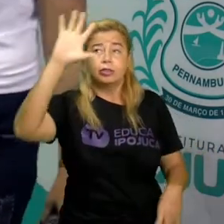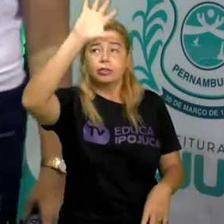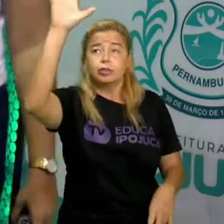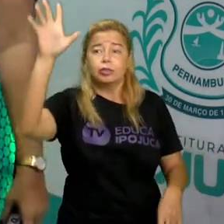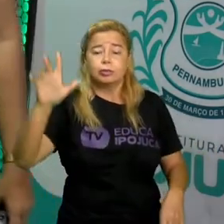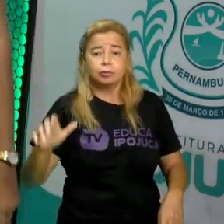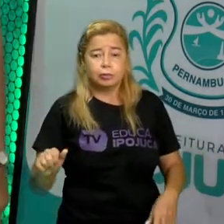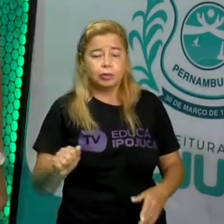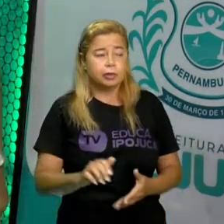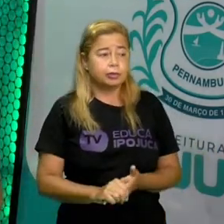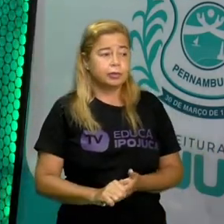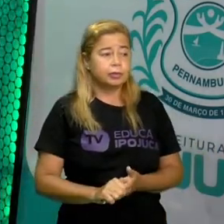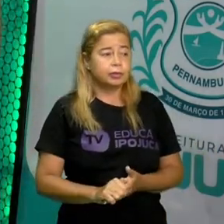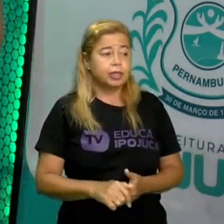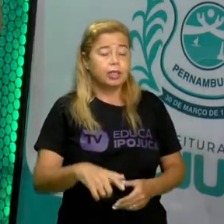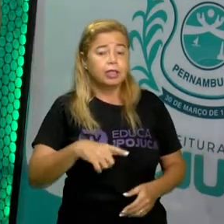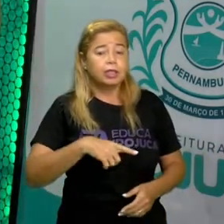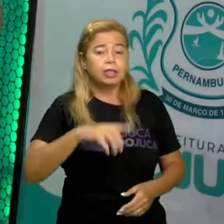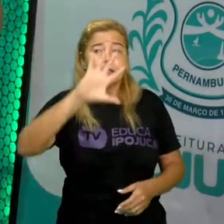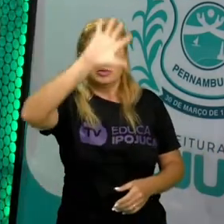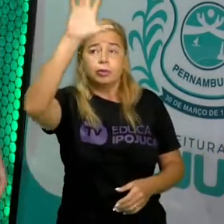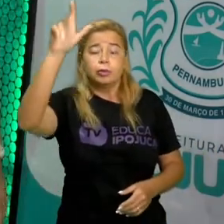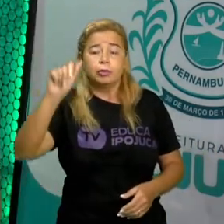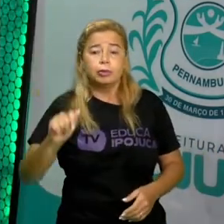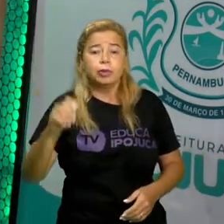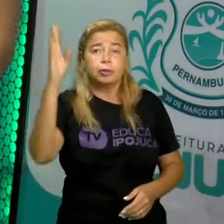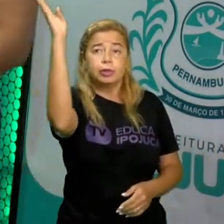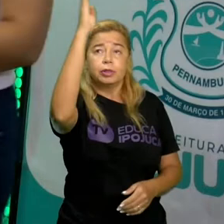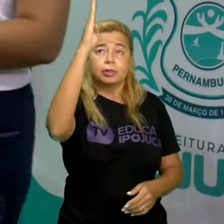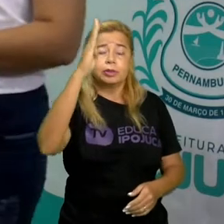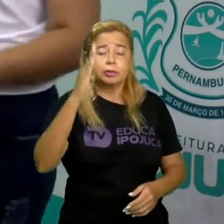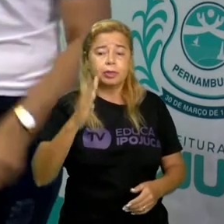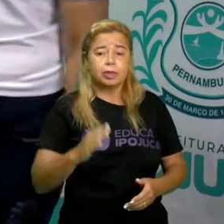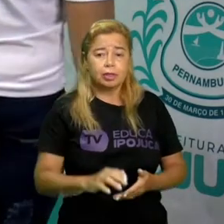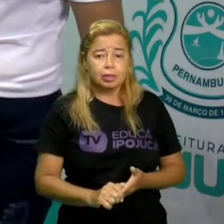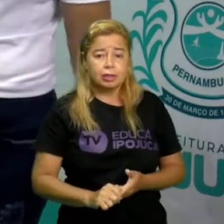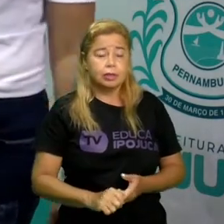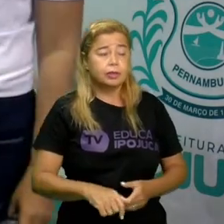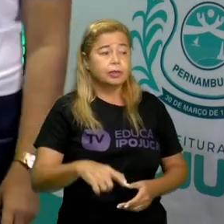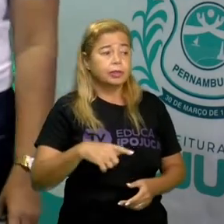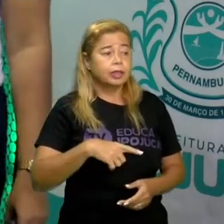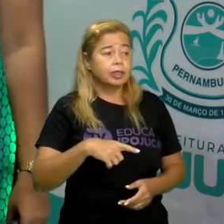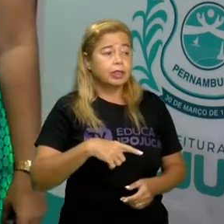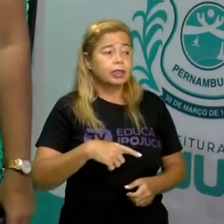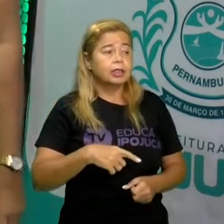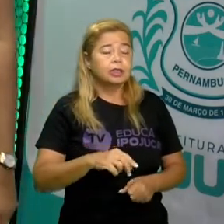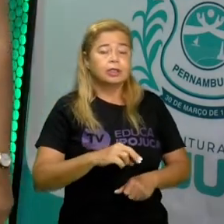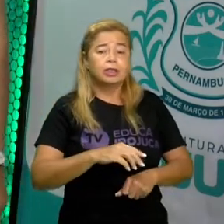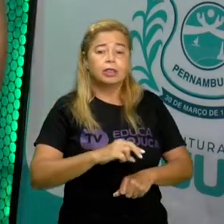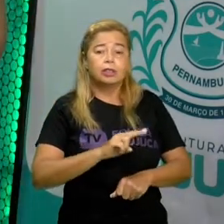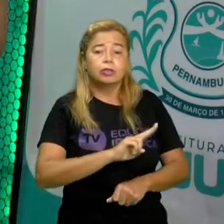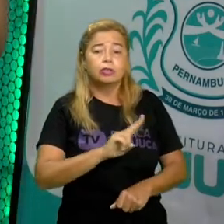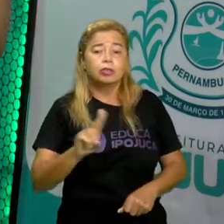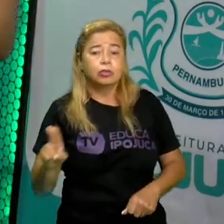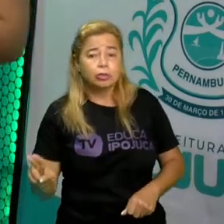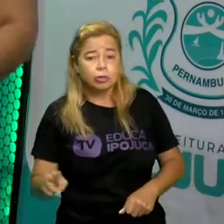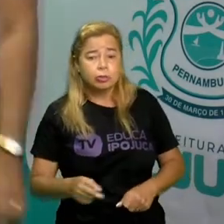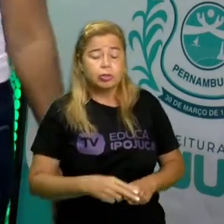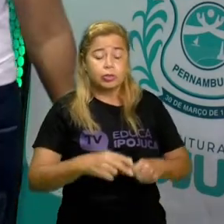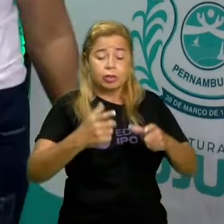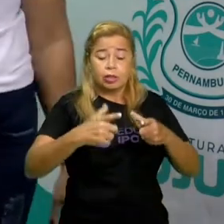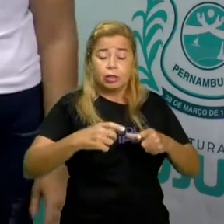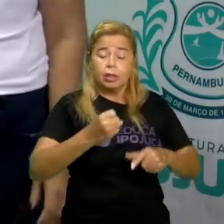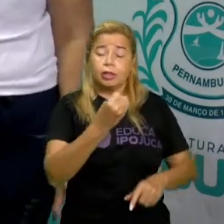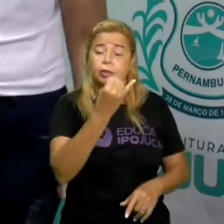gente tem um mapa do Brasil e ele está marcado. De acordo com a legenda, a gente vai ver a quantidade de pessoas que vivem,